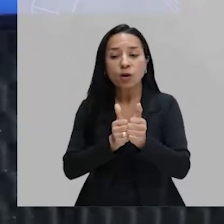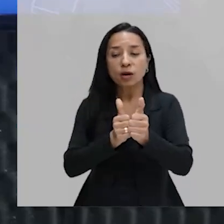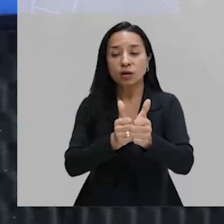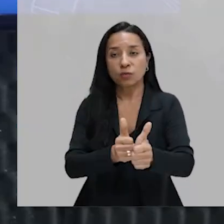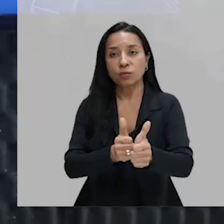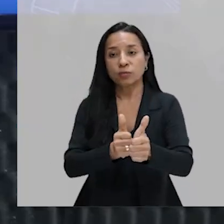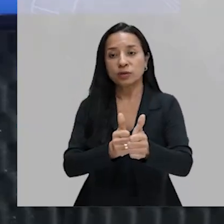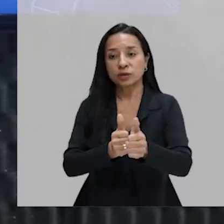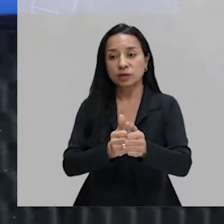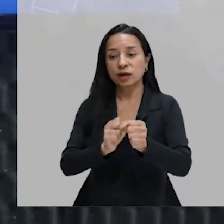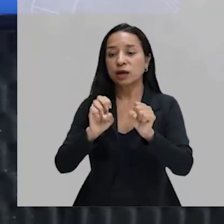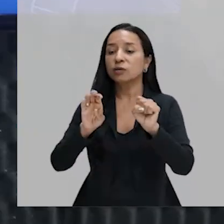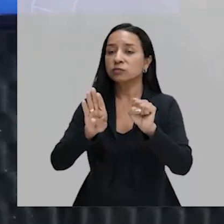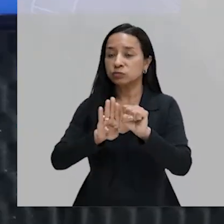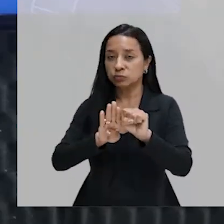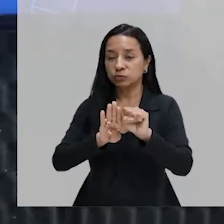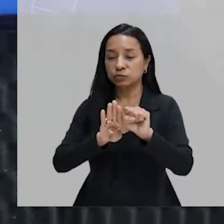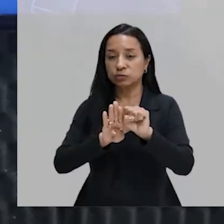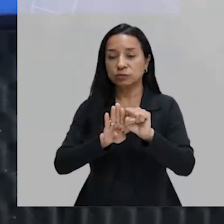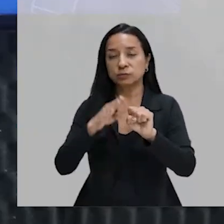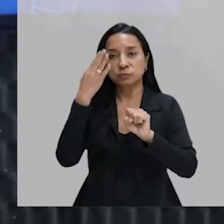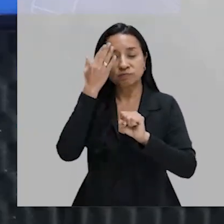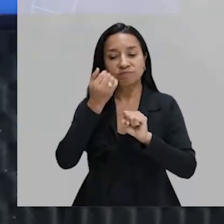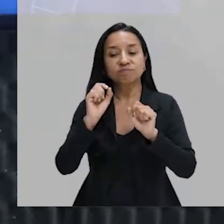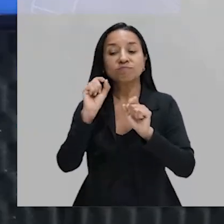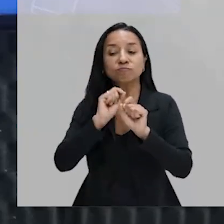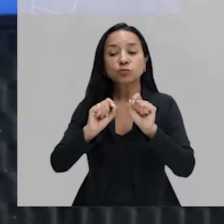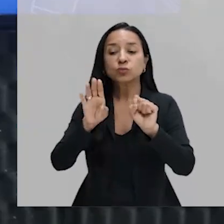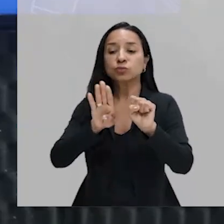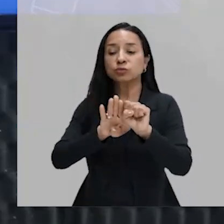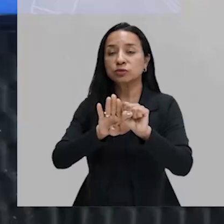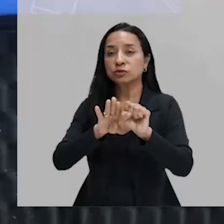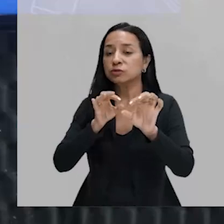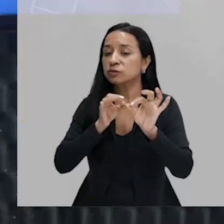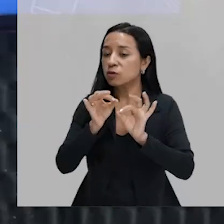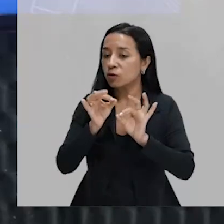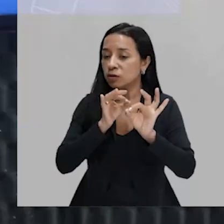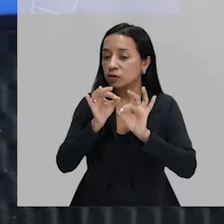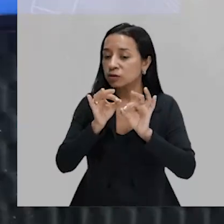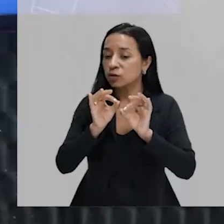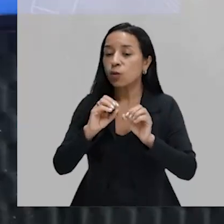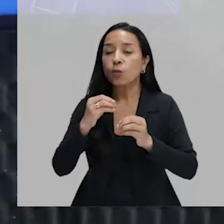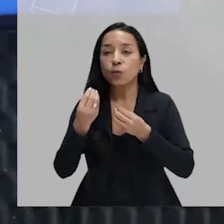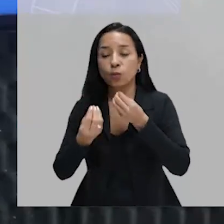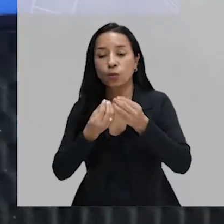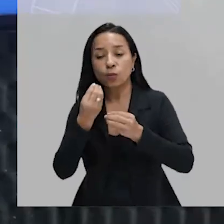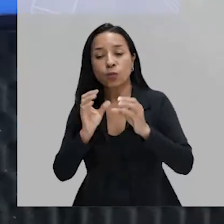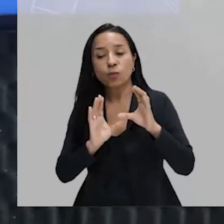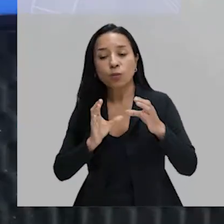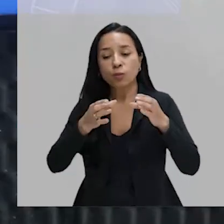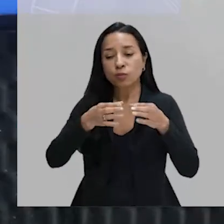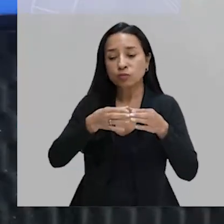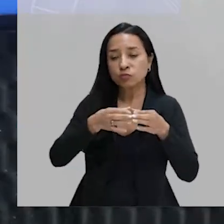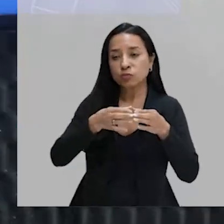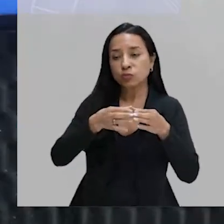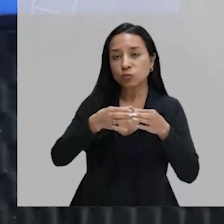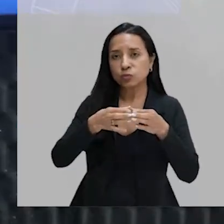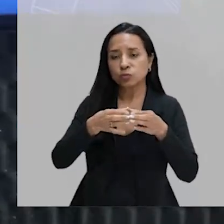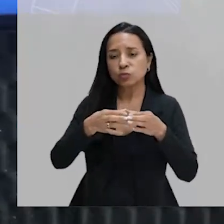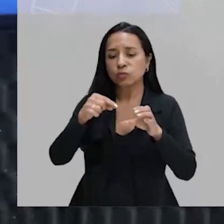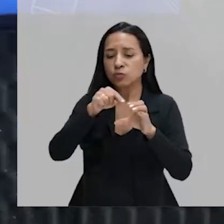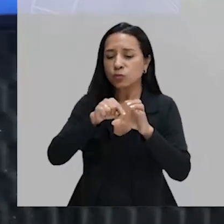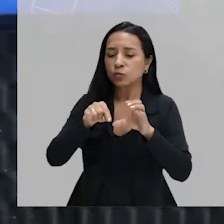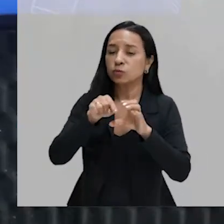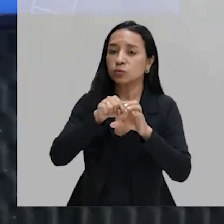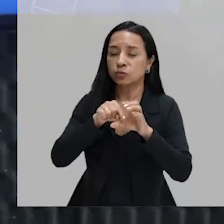os substantivos, né? Vocês sabem que os substantivos, eles funcionam ali como uma classe núcleo, né? Tanto o substantivo